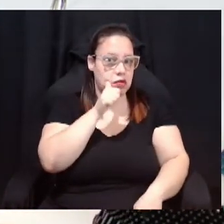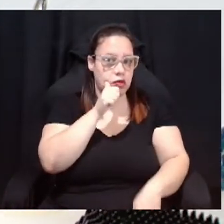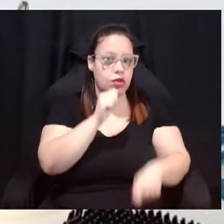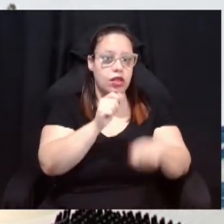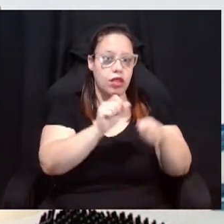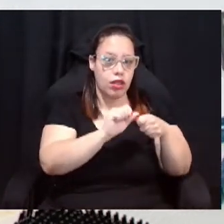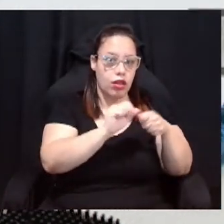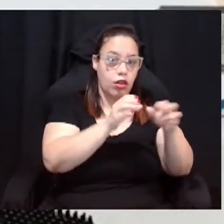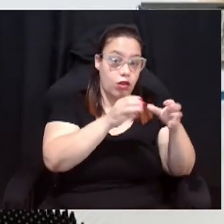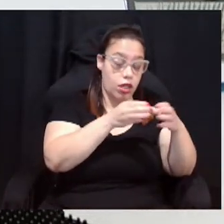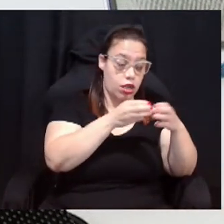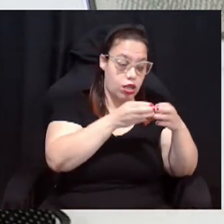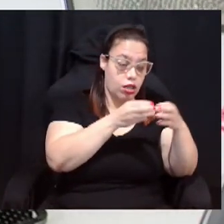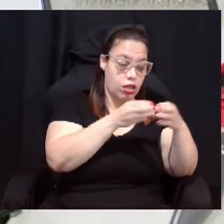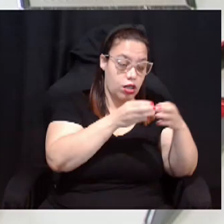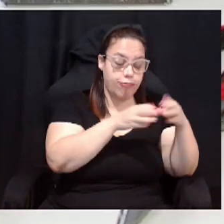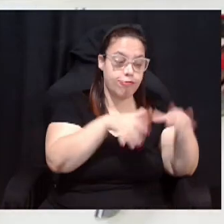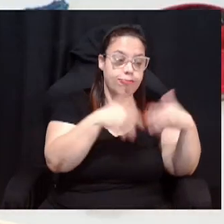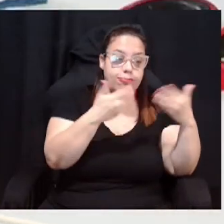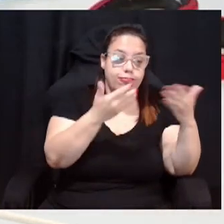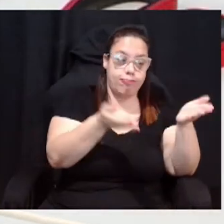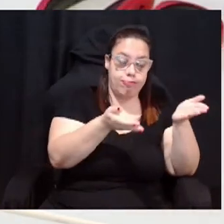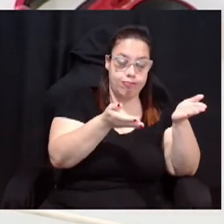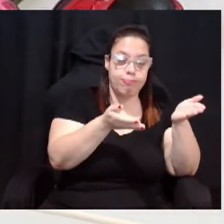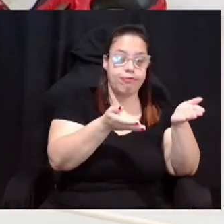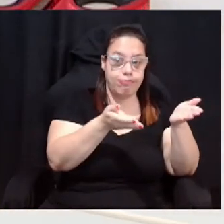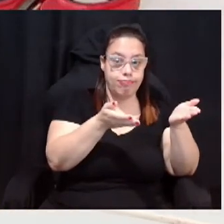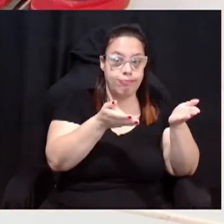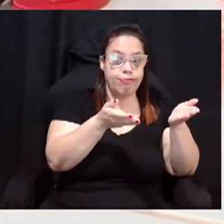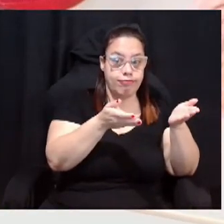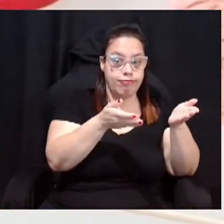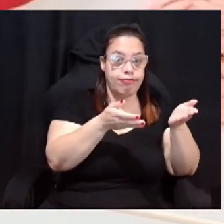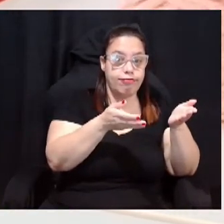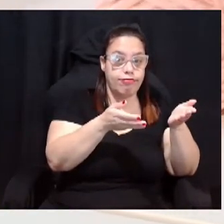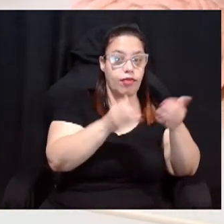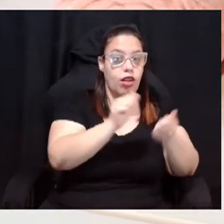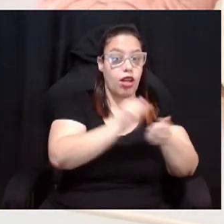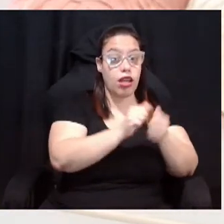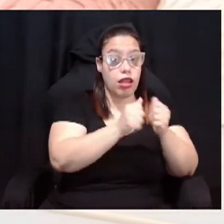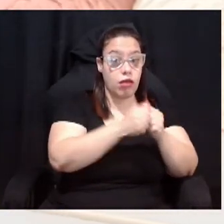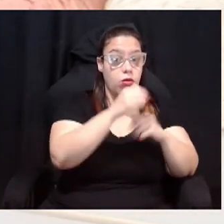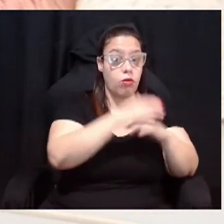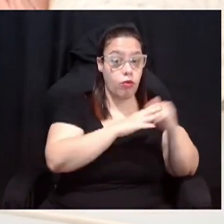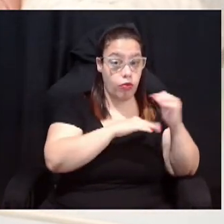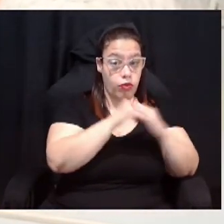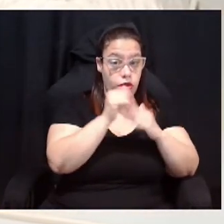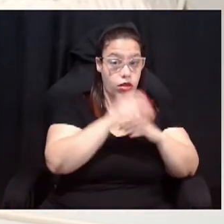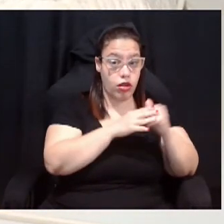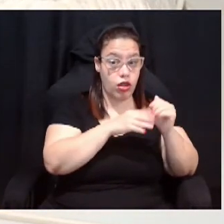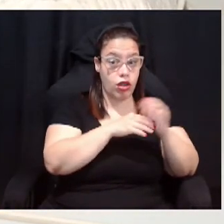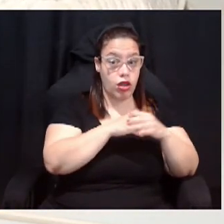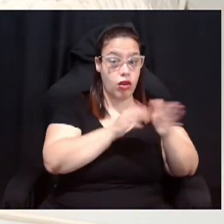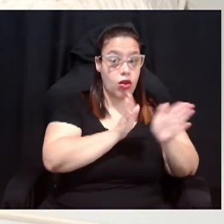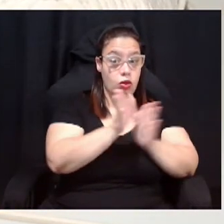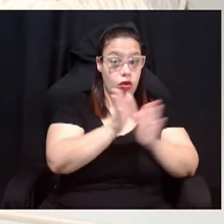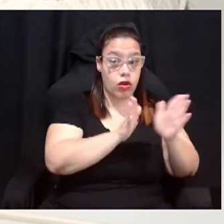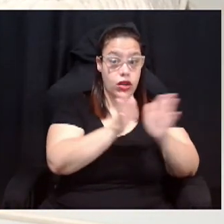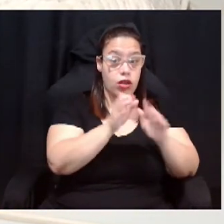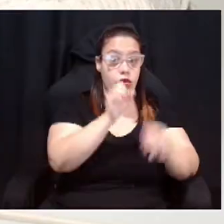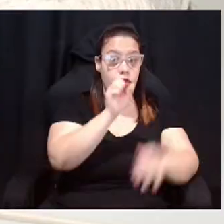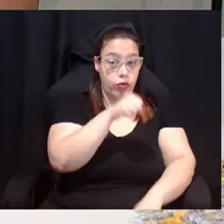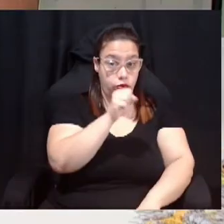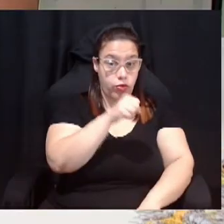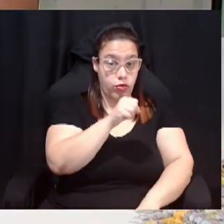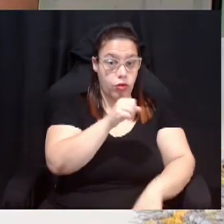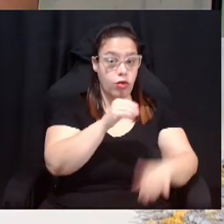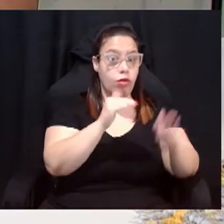né? Então tem muita essa questão da gente adaptar o material para que seja mais acessível mesmo, até para a